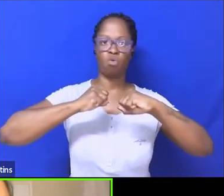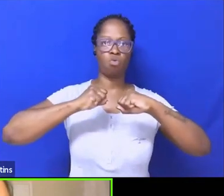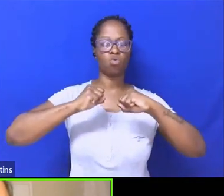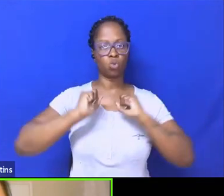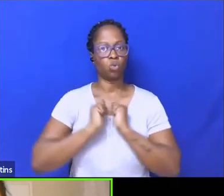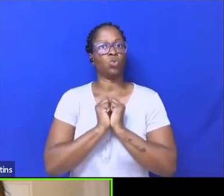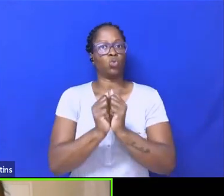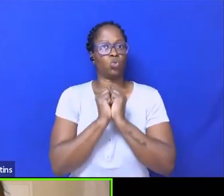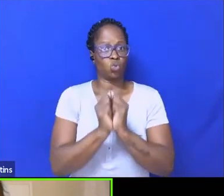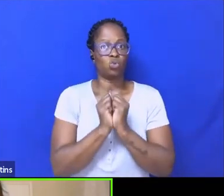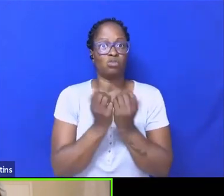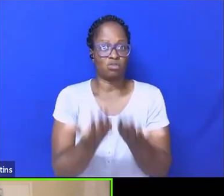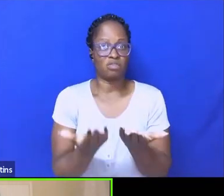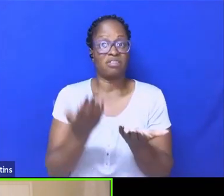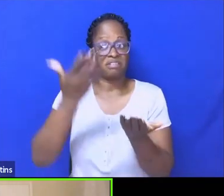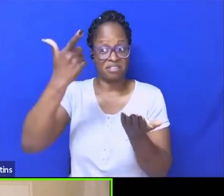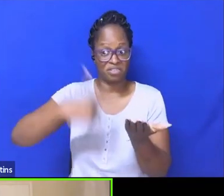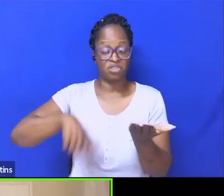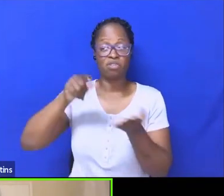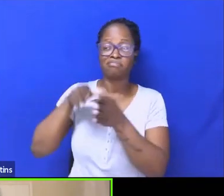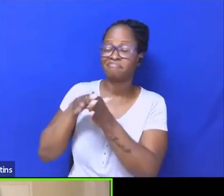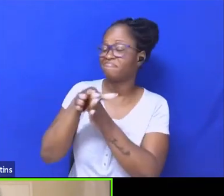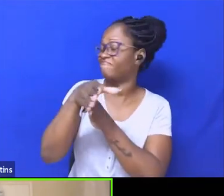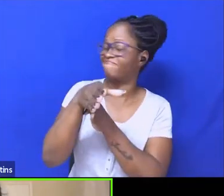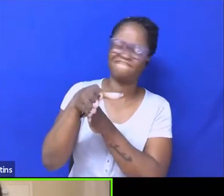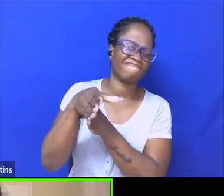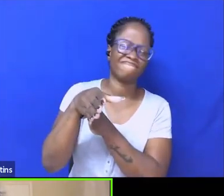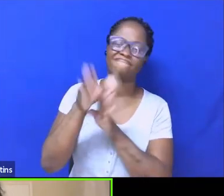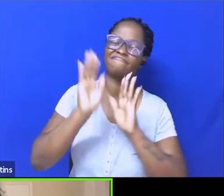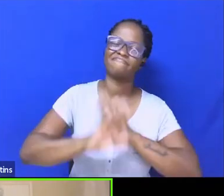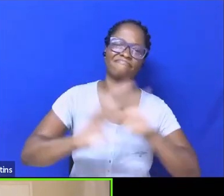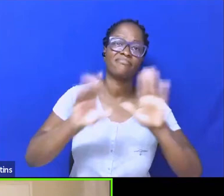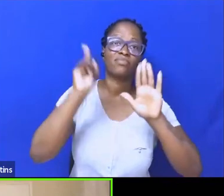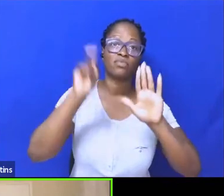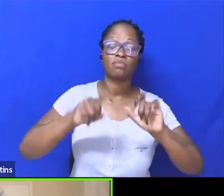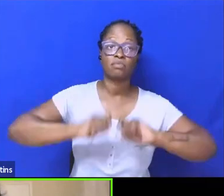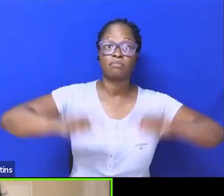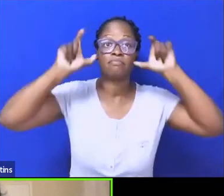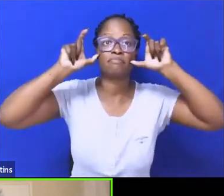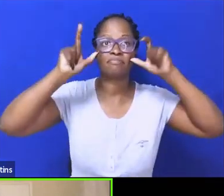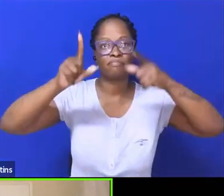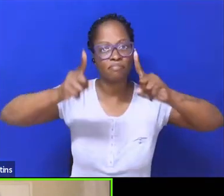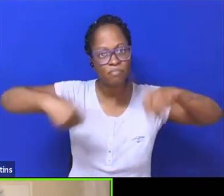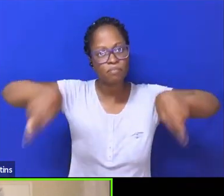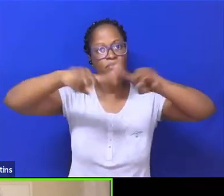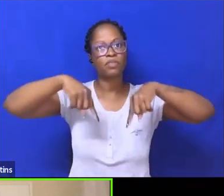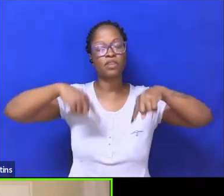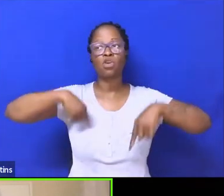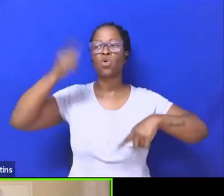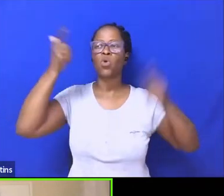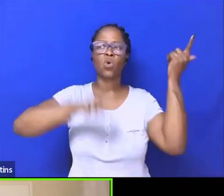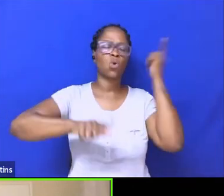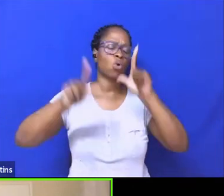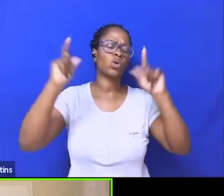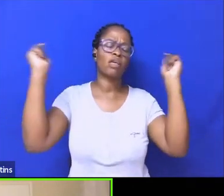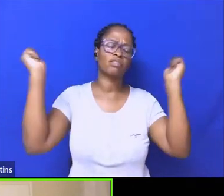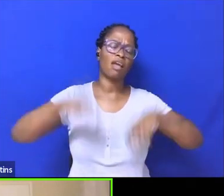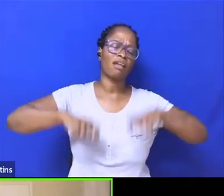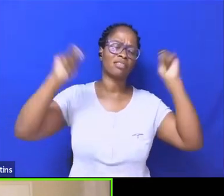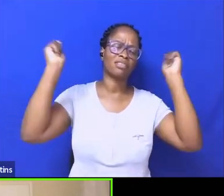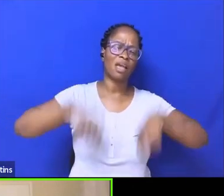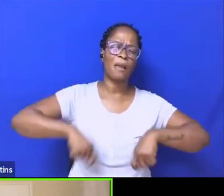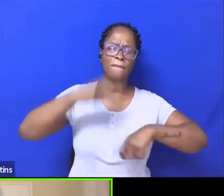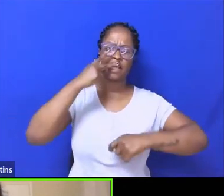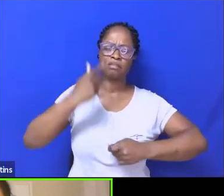consejo é um chamada a seguir encendendo a feminista onde vamos a